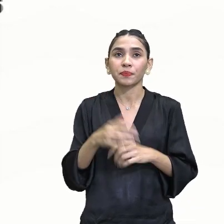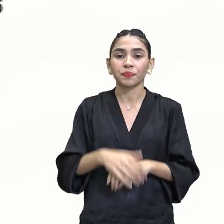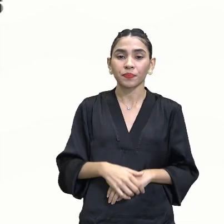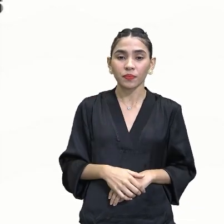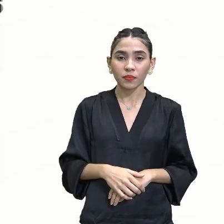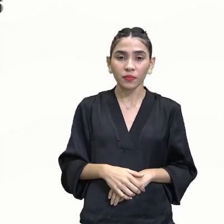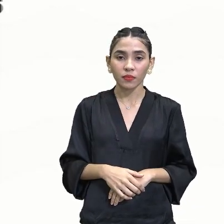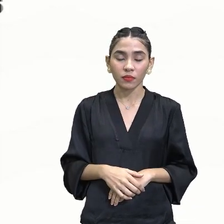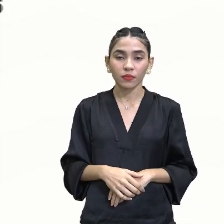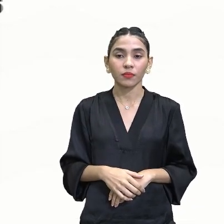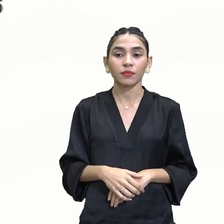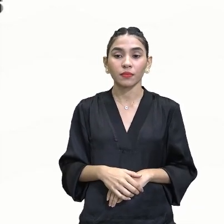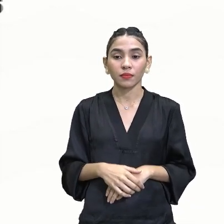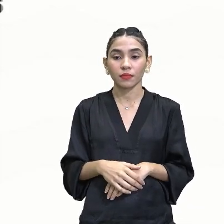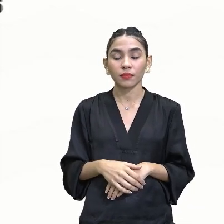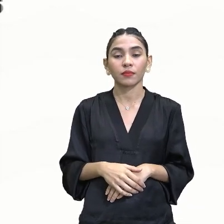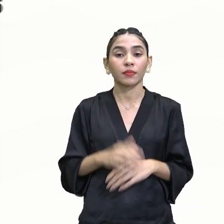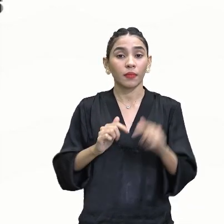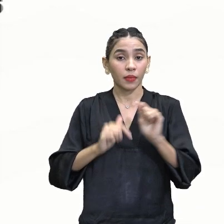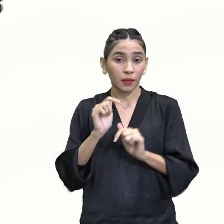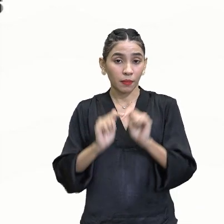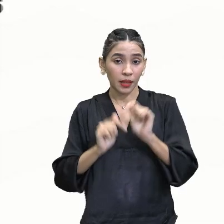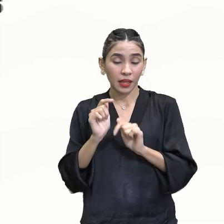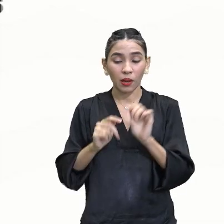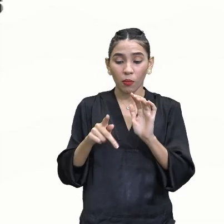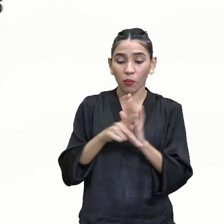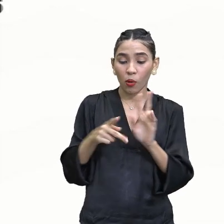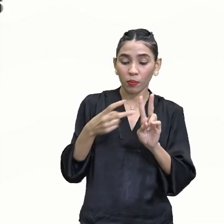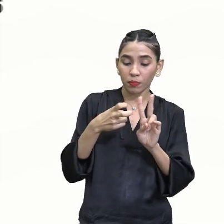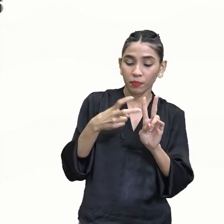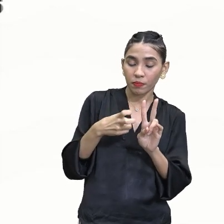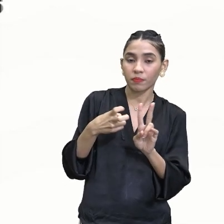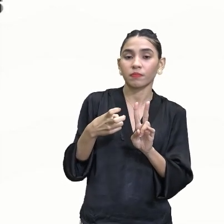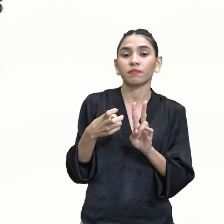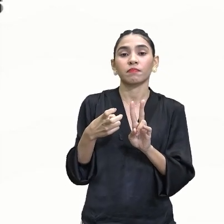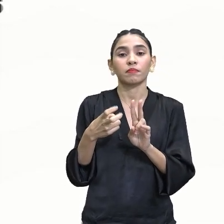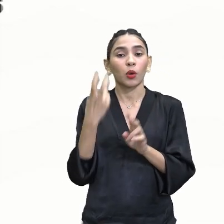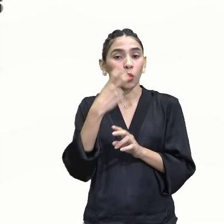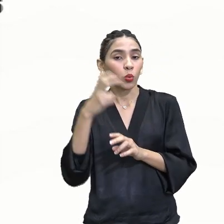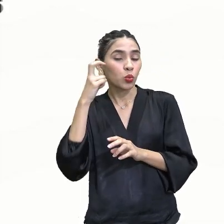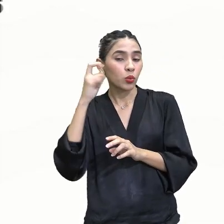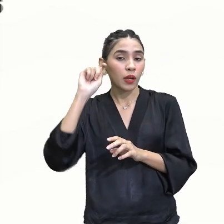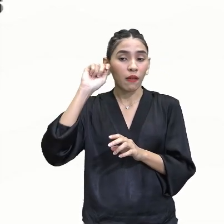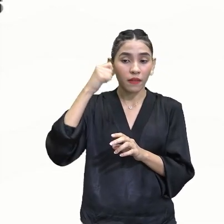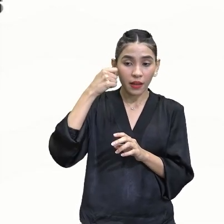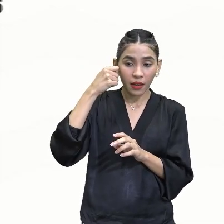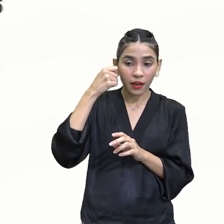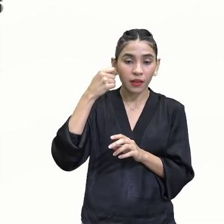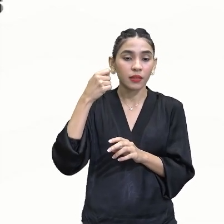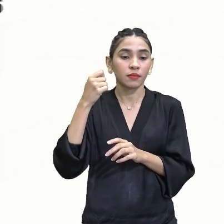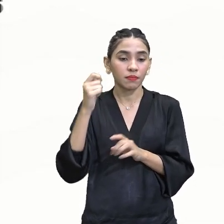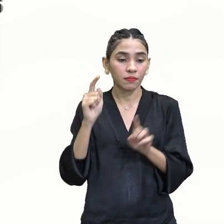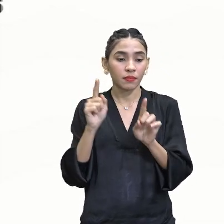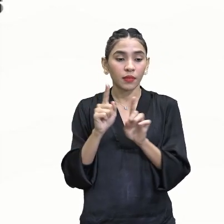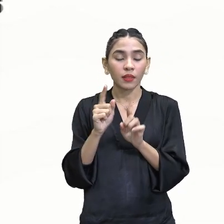né, elementos da cultura indígena, elementos da cultura quilombola, que tem ali